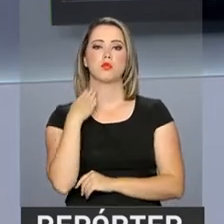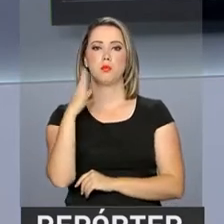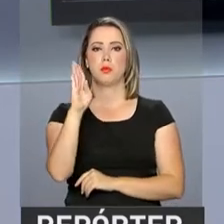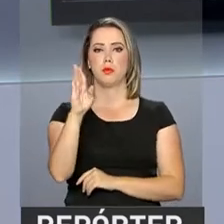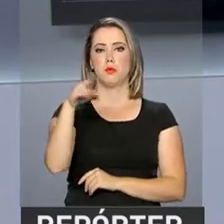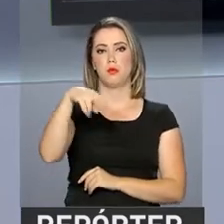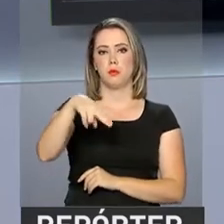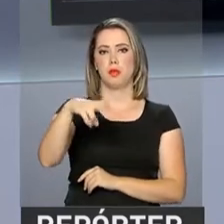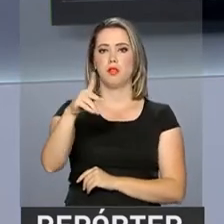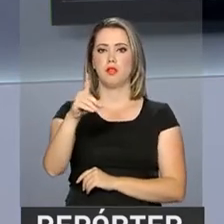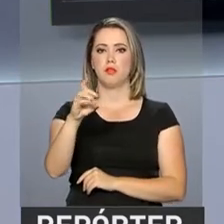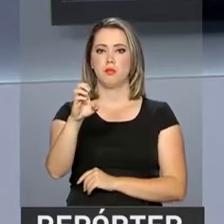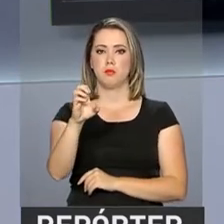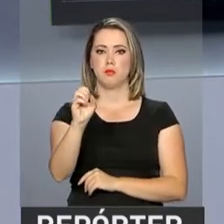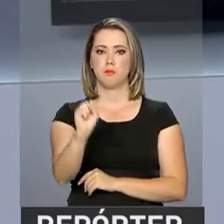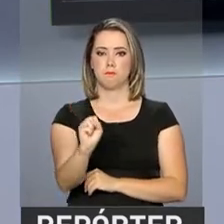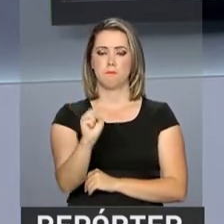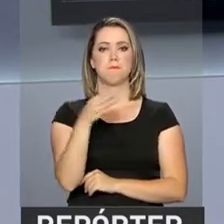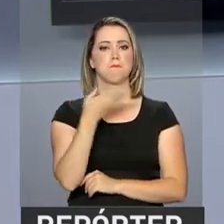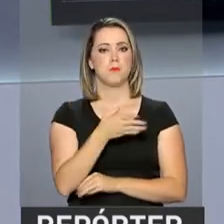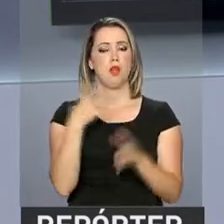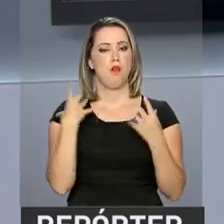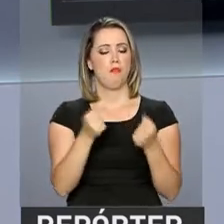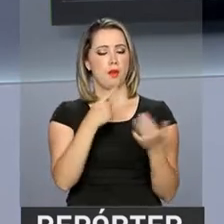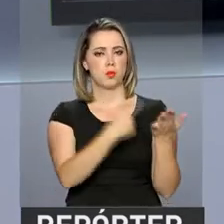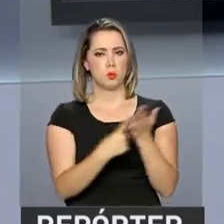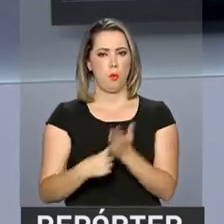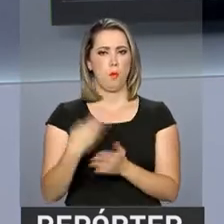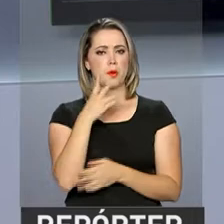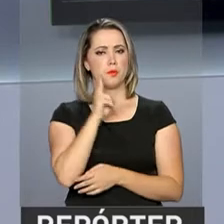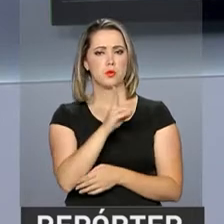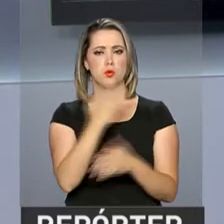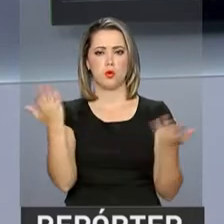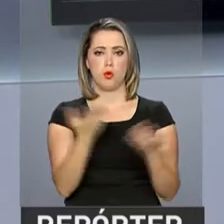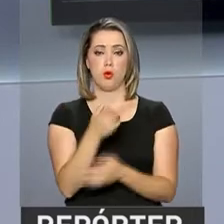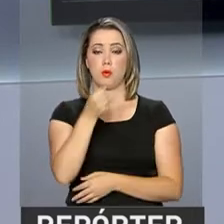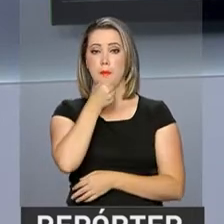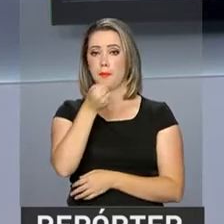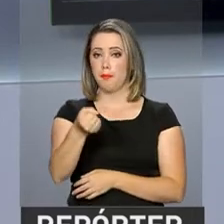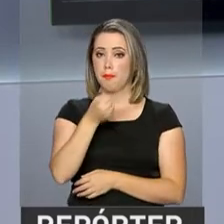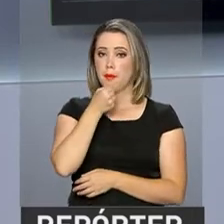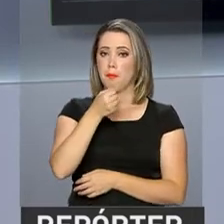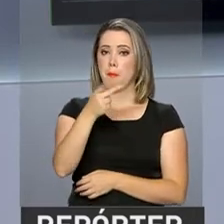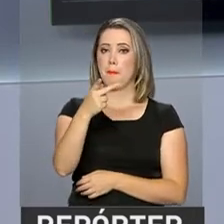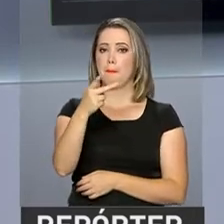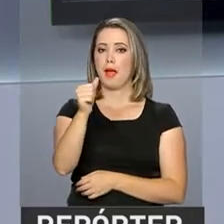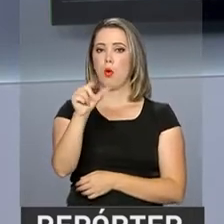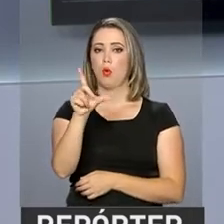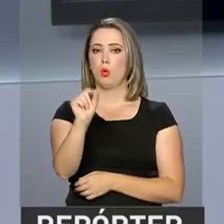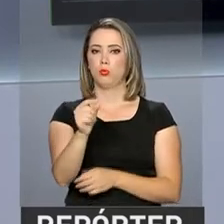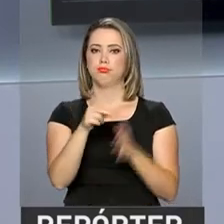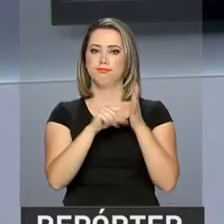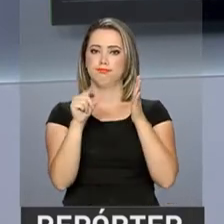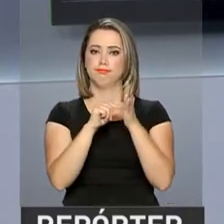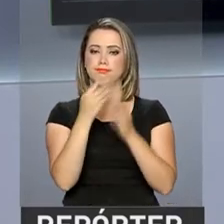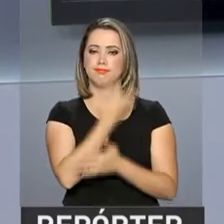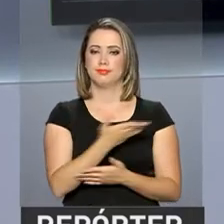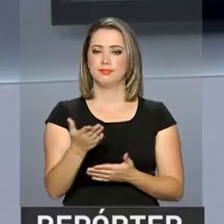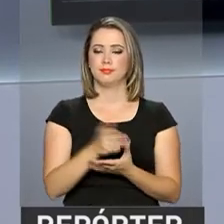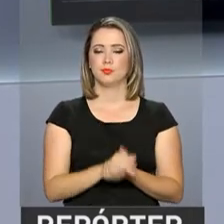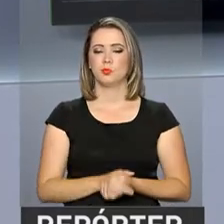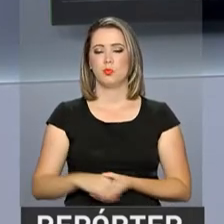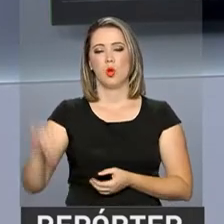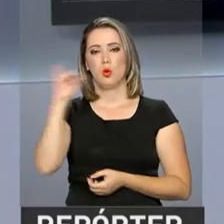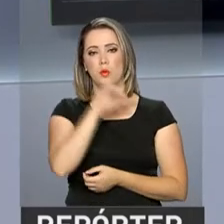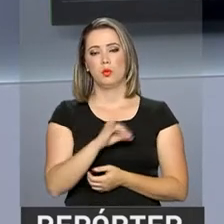nós vamos então saber os detalhes dessa agenda do presidente com o repórter paulo la sálvia que está no palácio do planalto olá paulo batalho pra